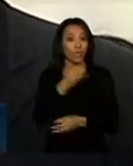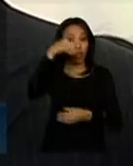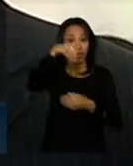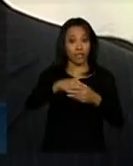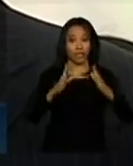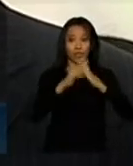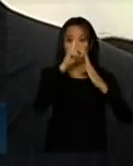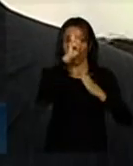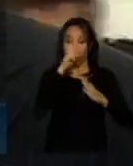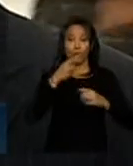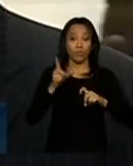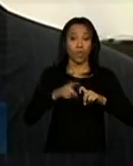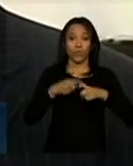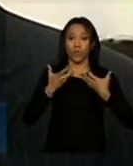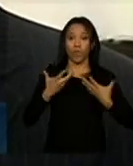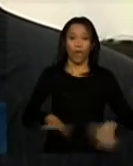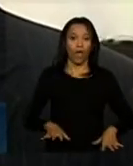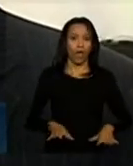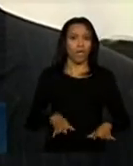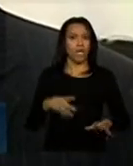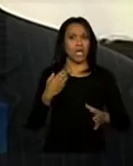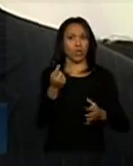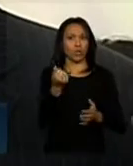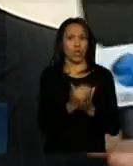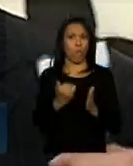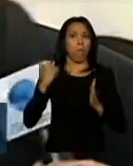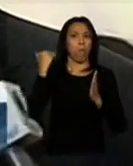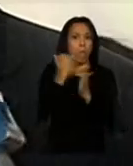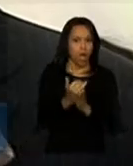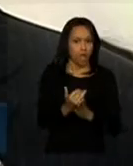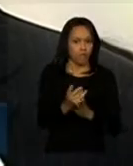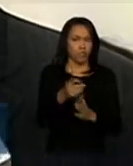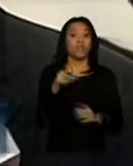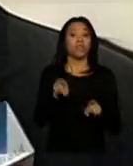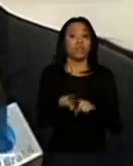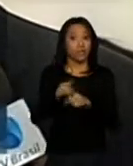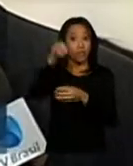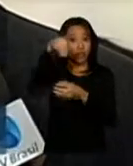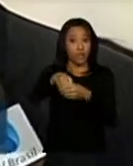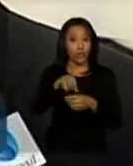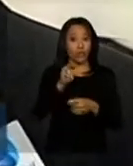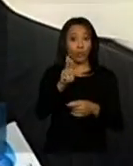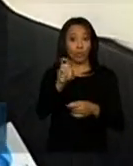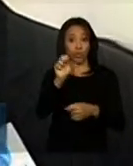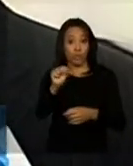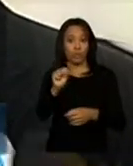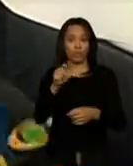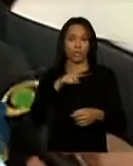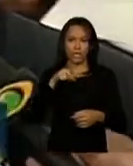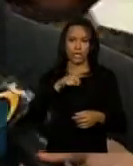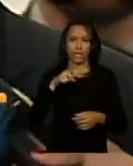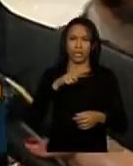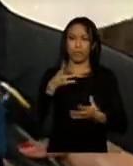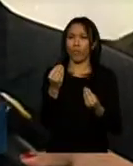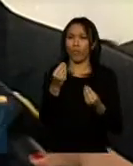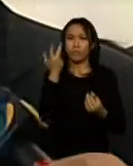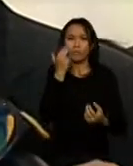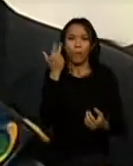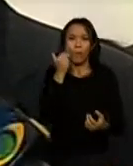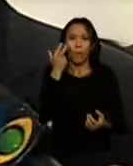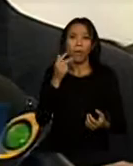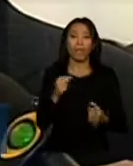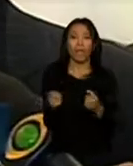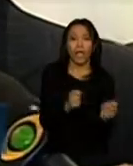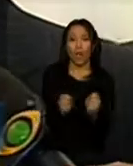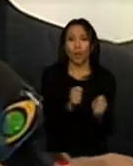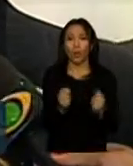porque médicos não querem mais ficar e cobram a mais para quem faz isso. E no SUS também há uma pressão de partos normais por economia